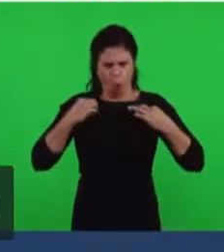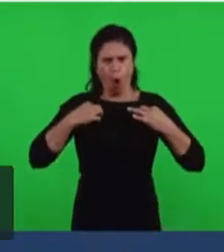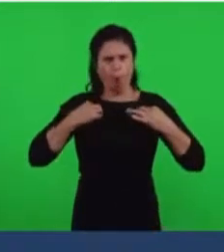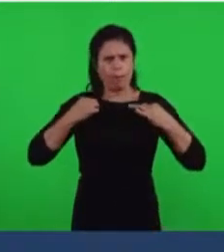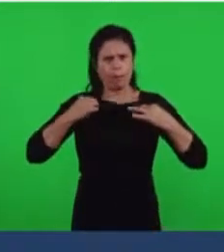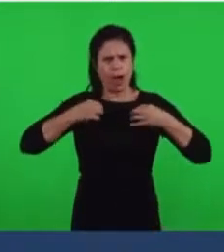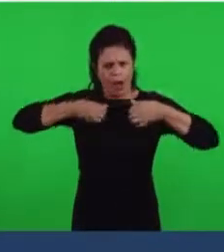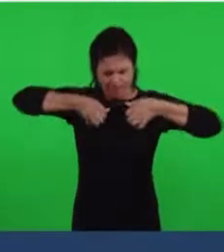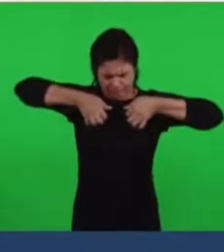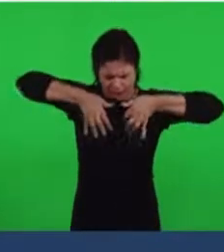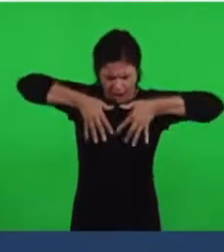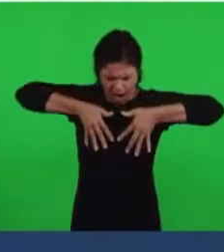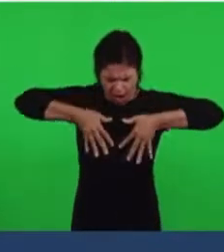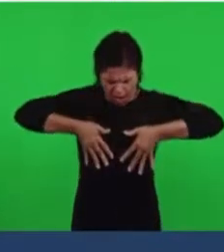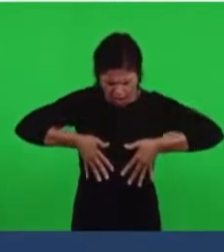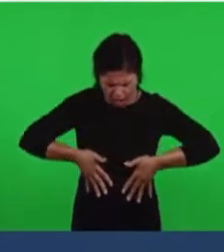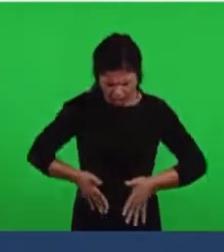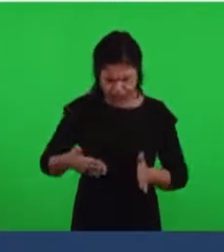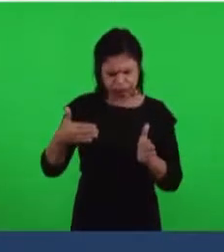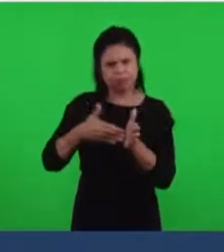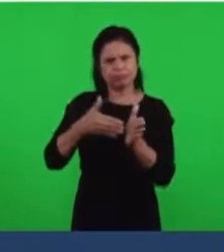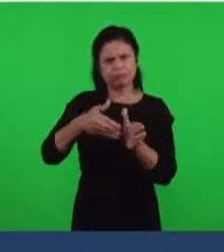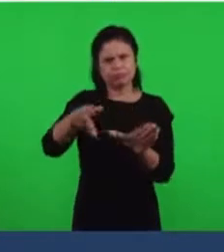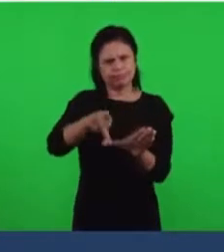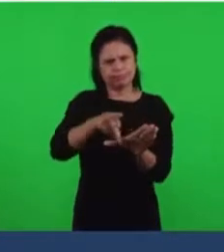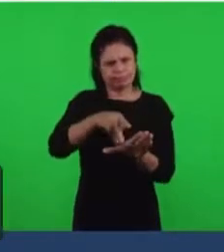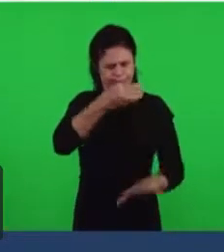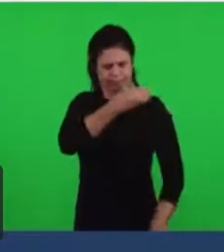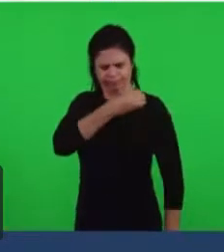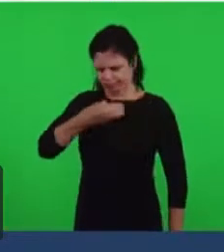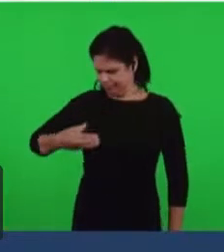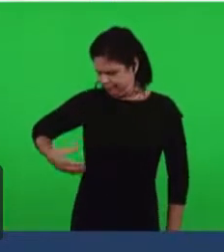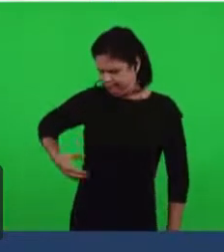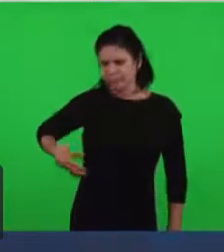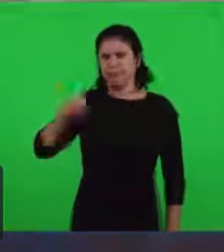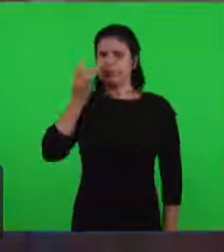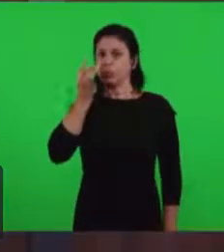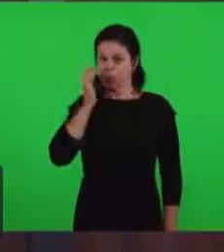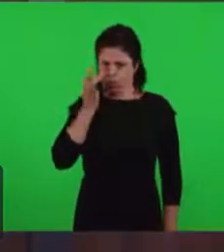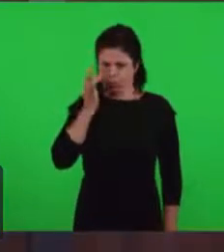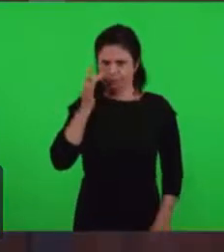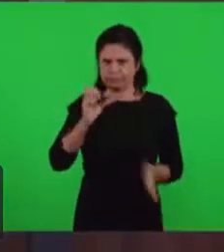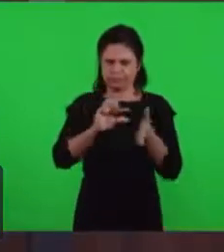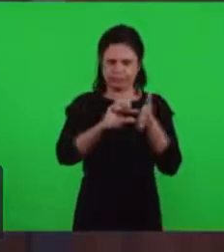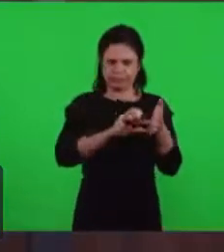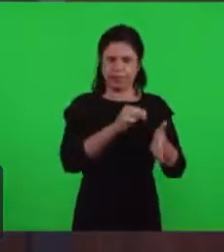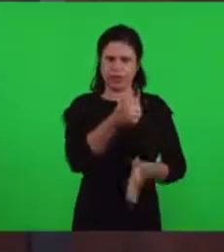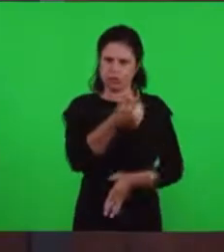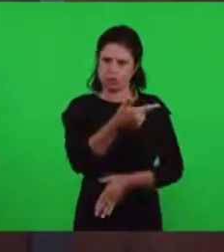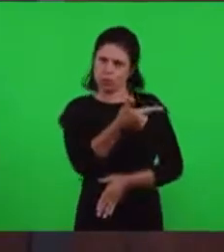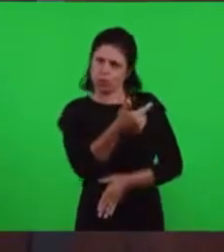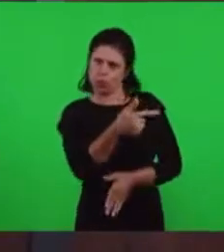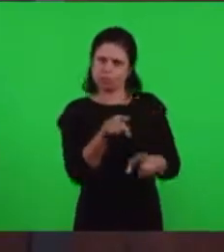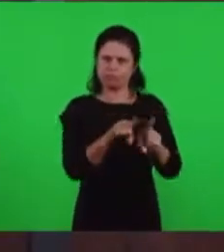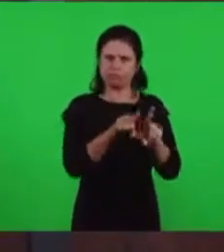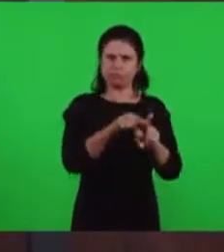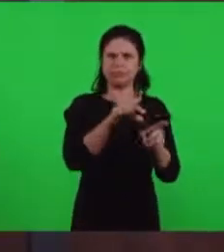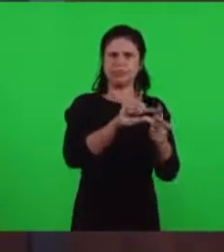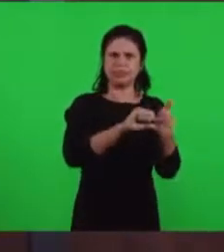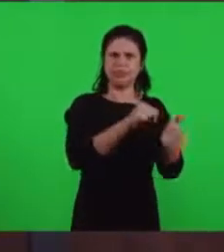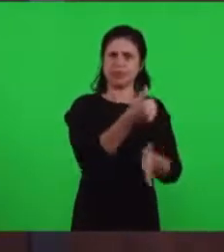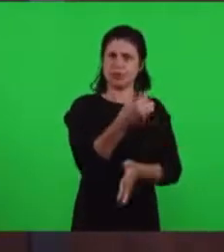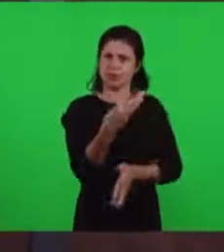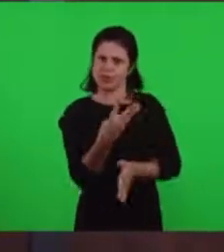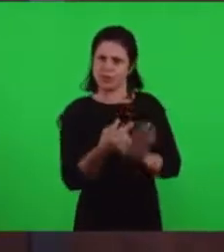os pés de uma roupa comprida e cingindo pelos feitos com um cinto de ouro então no verso 12 no verso preso está aquilo que